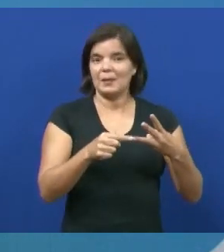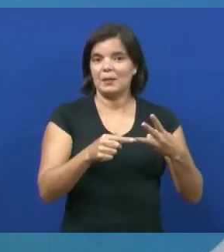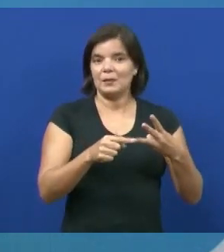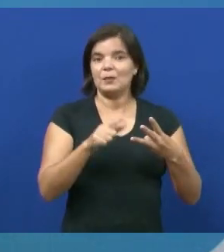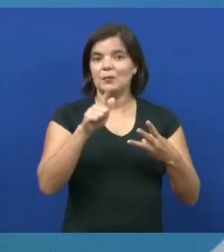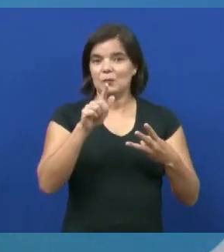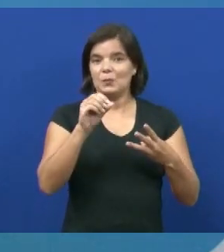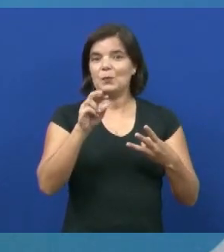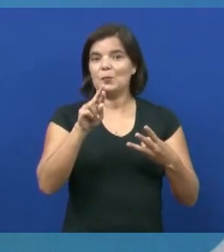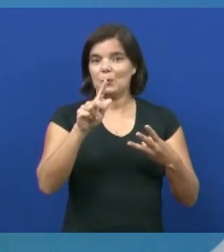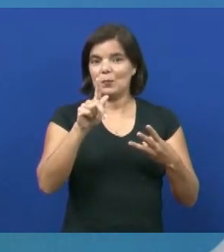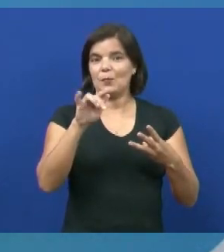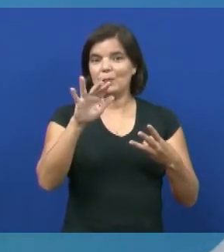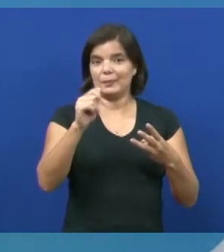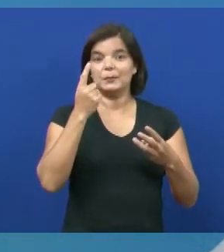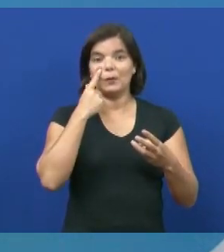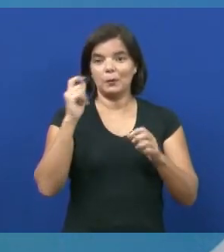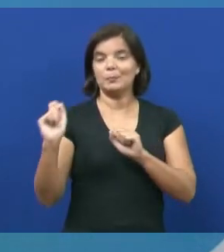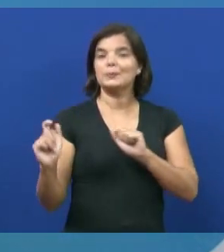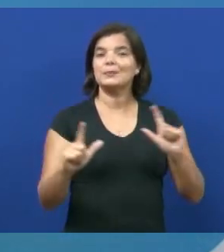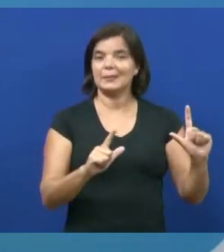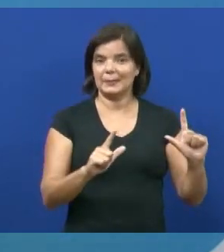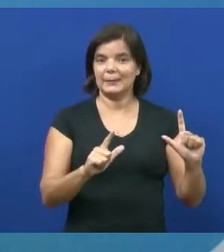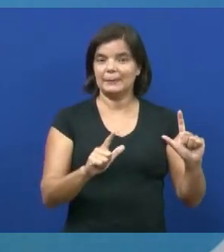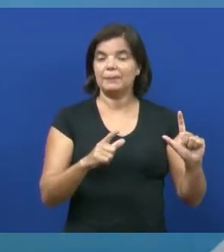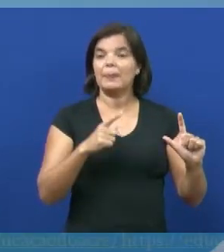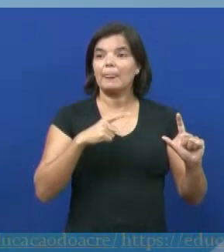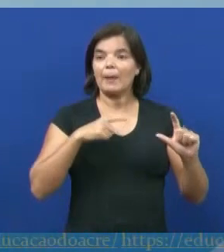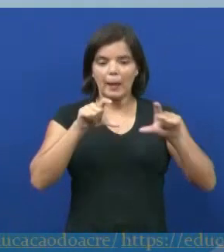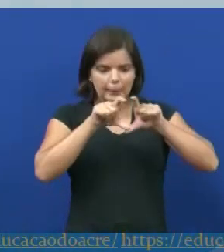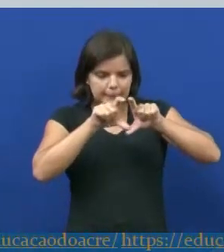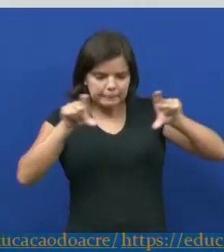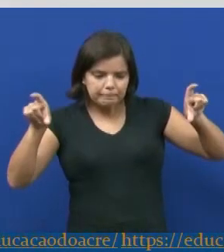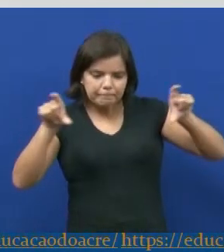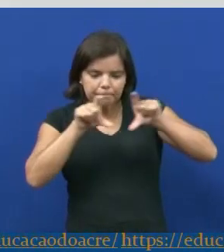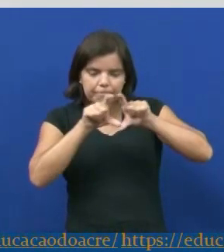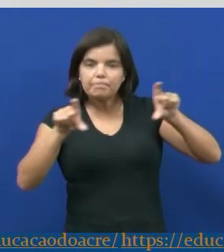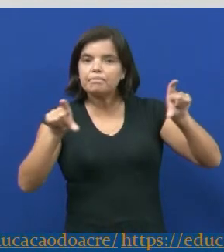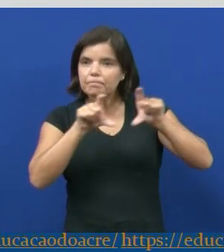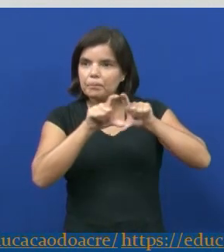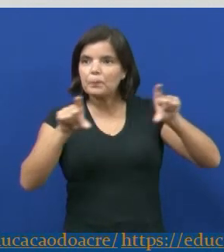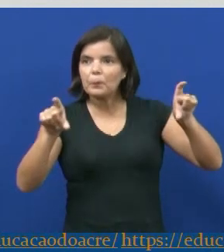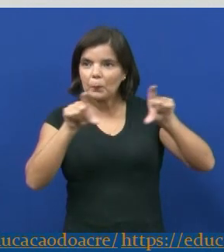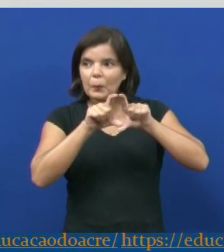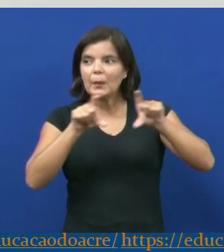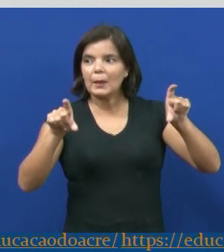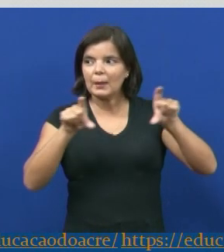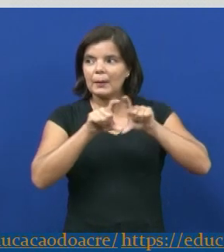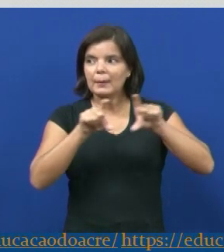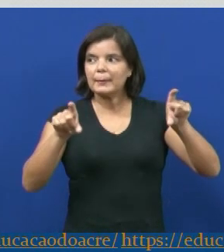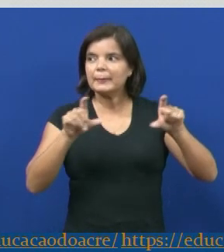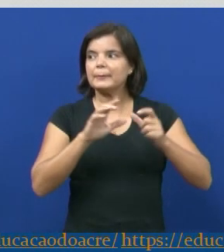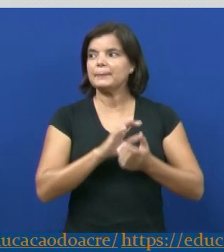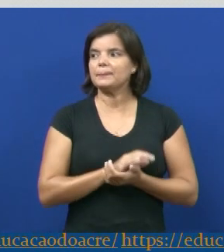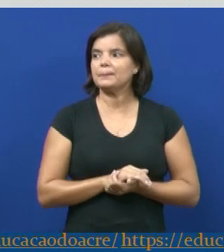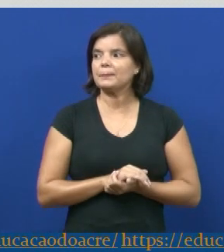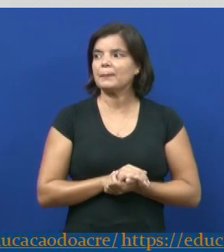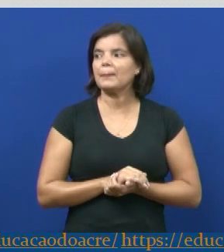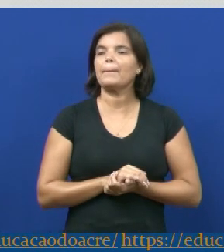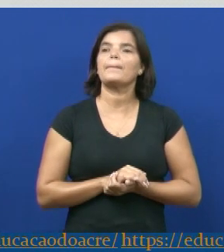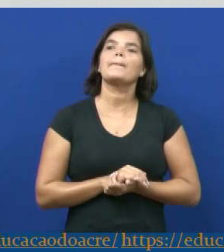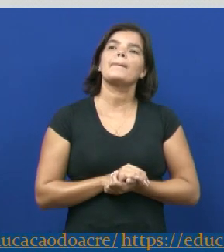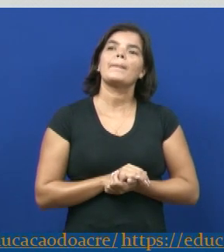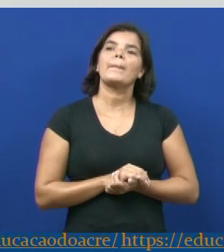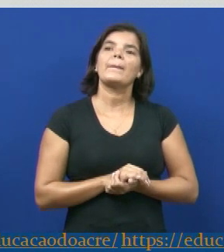de Górgias. Olhe para o slide, aluno. Há uma charge logo aí à sua frente, tá?